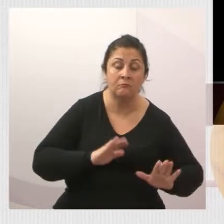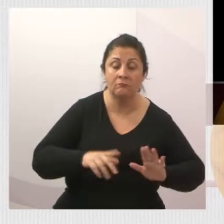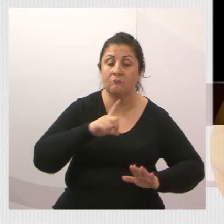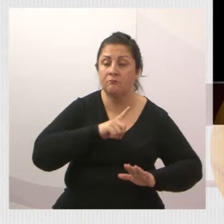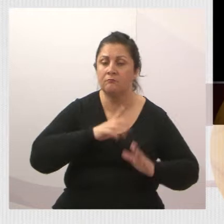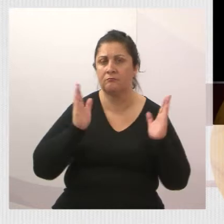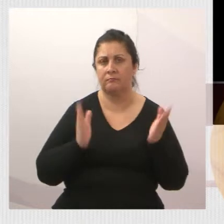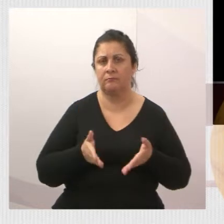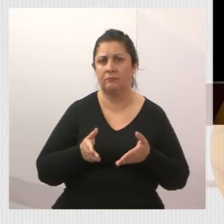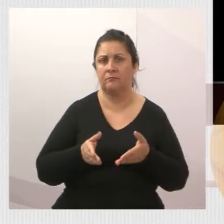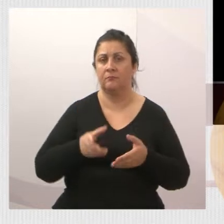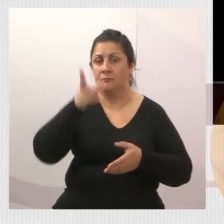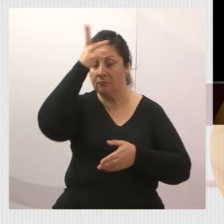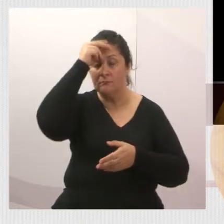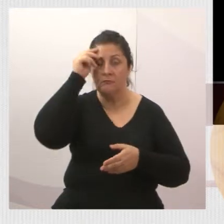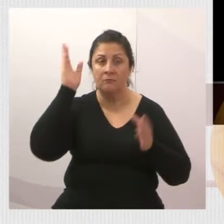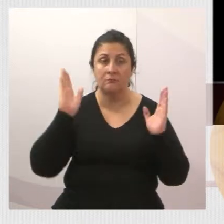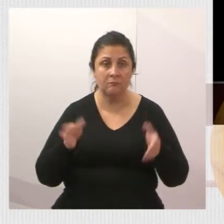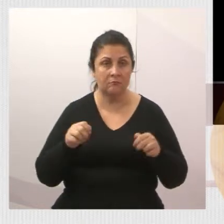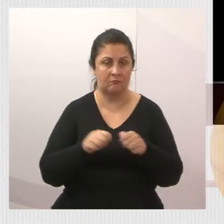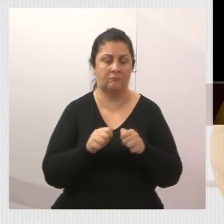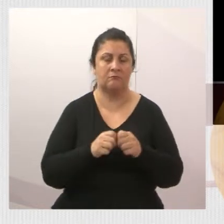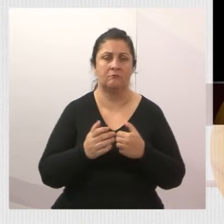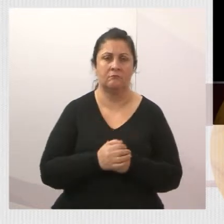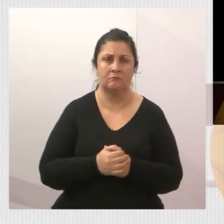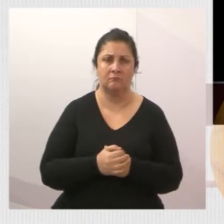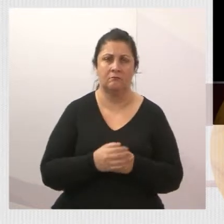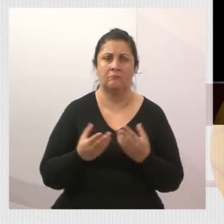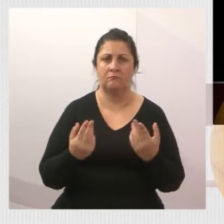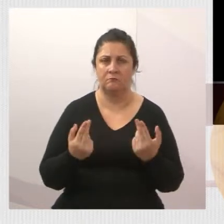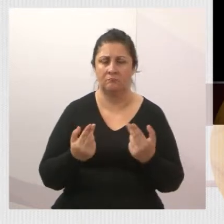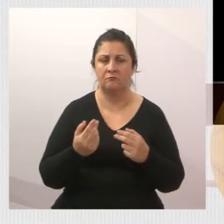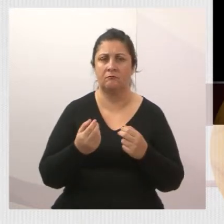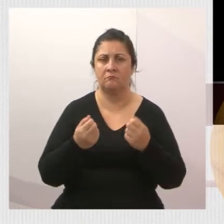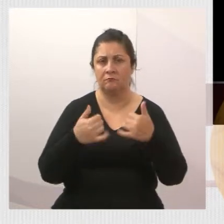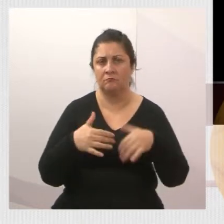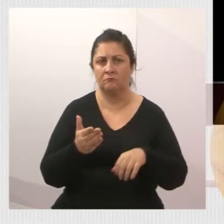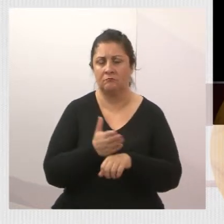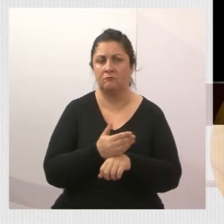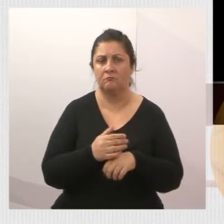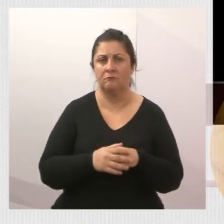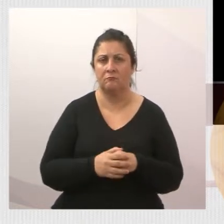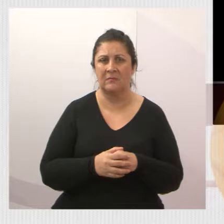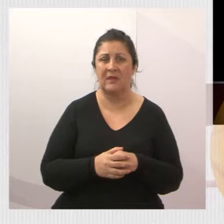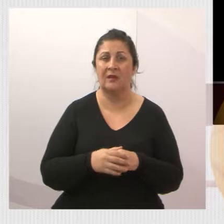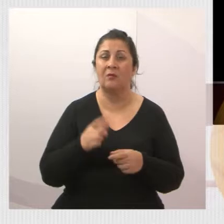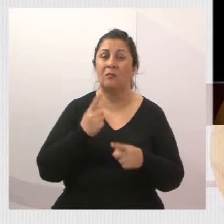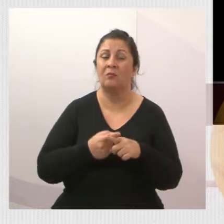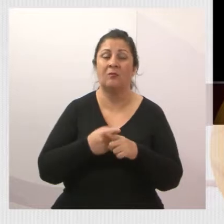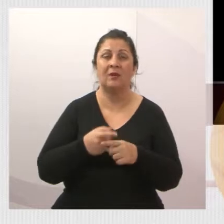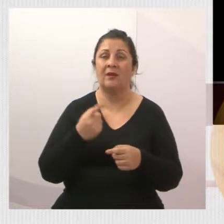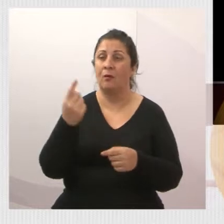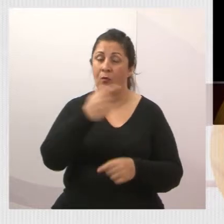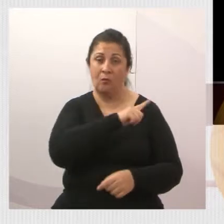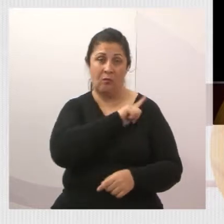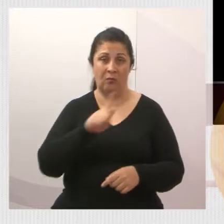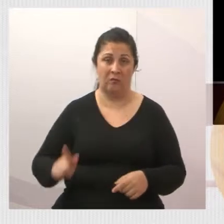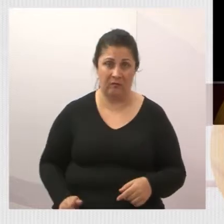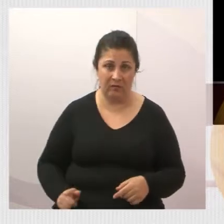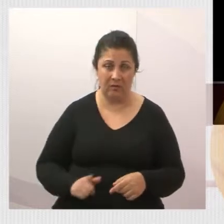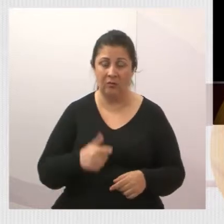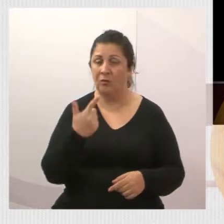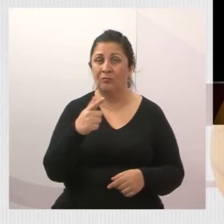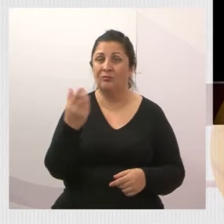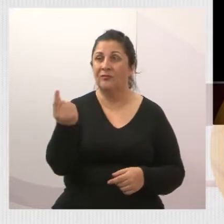executados pela Prefeitura. Haja visto, como eu mencionei anteriormente, a gente está quase 2 anos sem recursos do governo federal, um tempo já sem